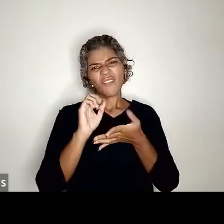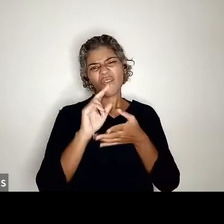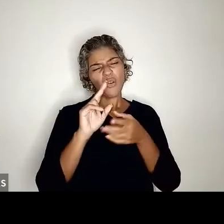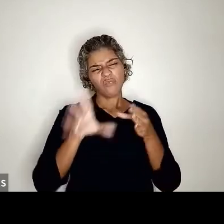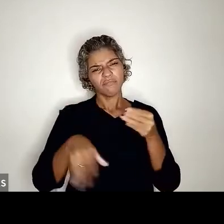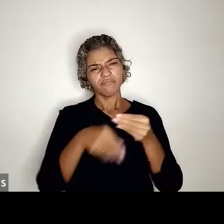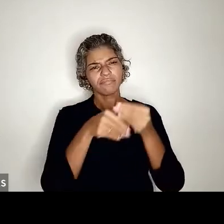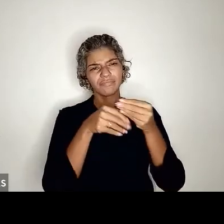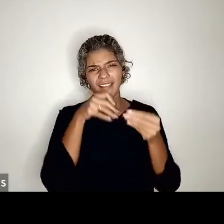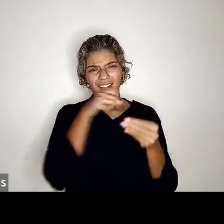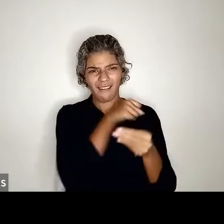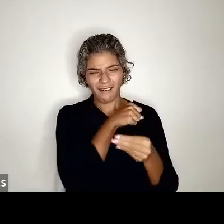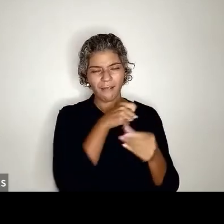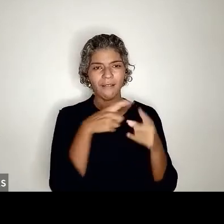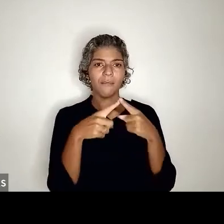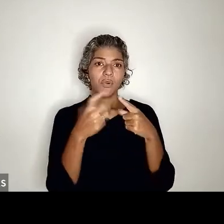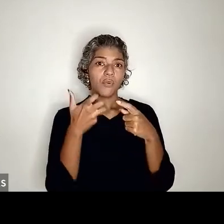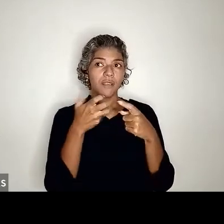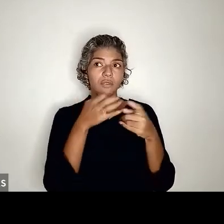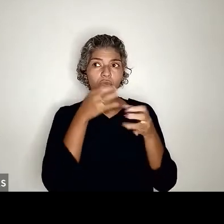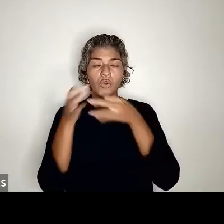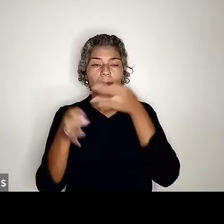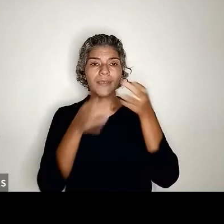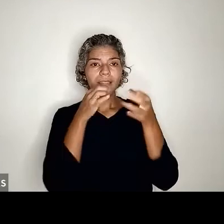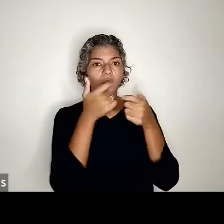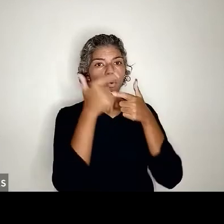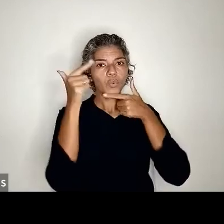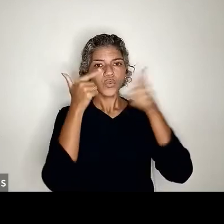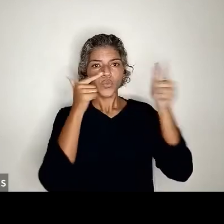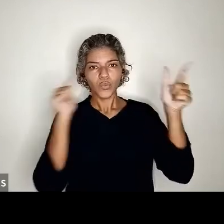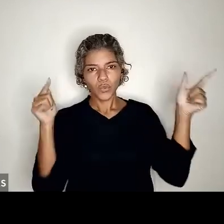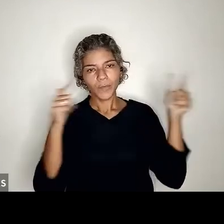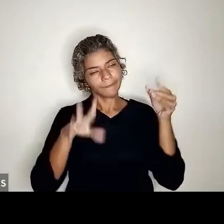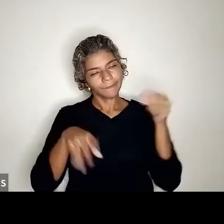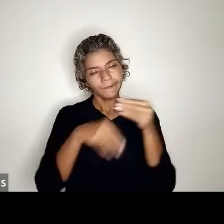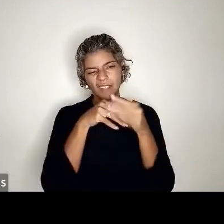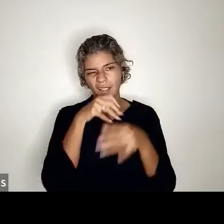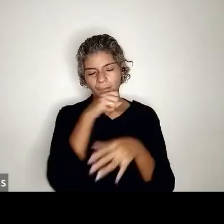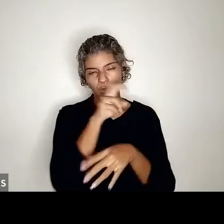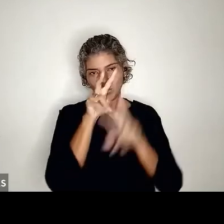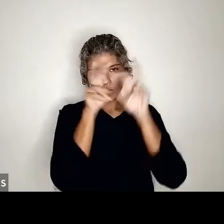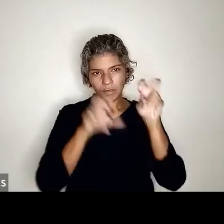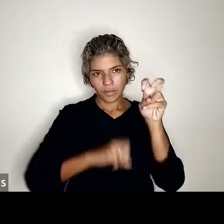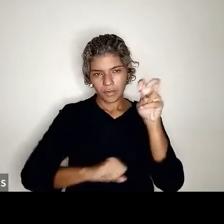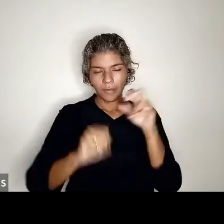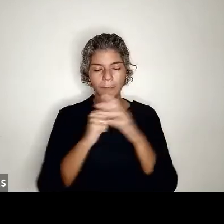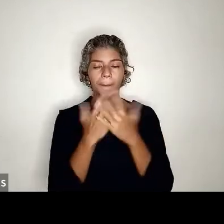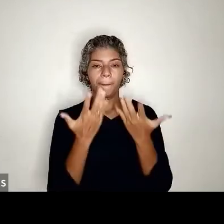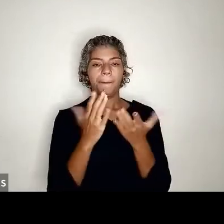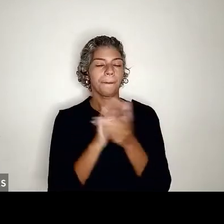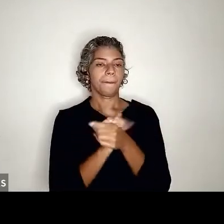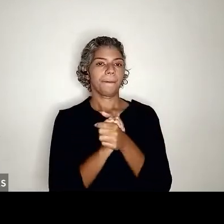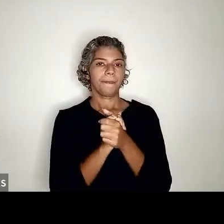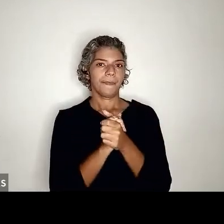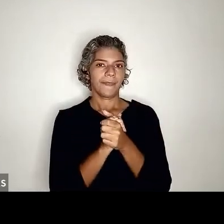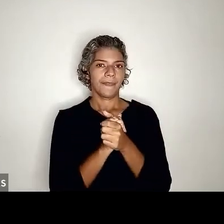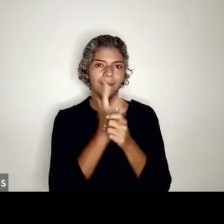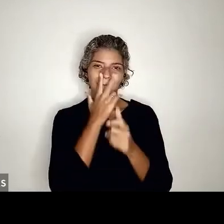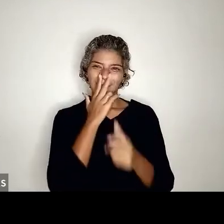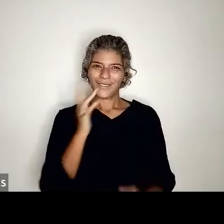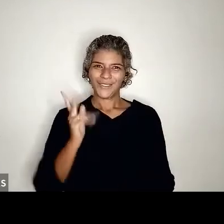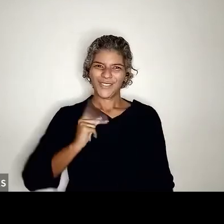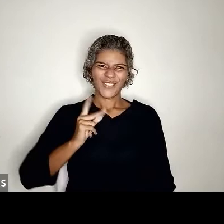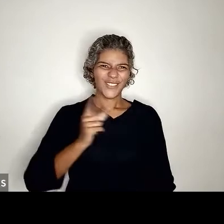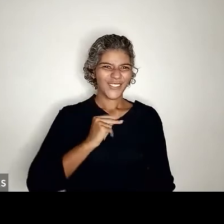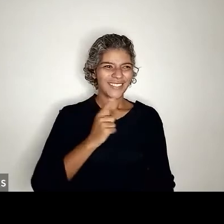assim, porque eu também queria comentar algumas coisas que a Ana Lúcia trouxe e tal. que, nossa, suscitaram tantas outras aqui em